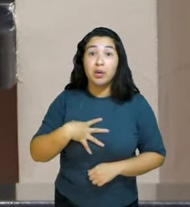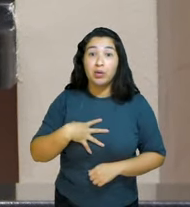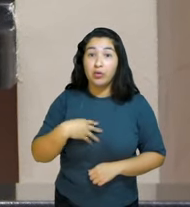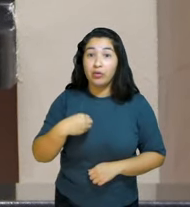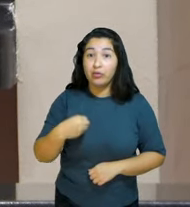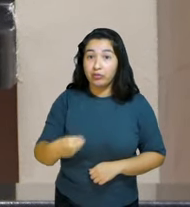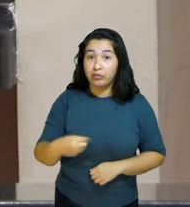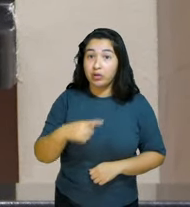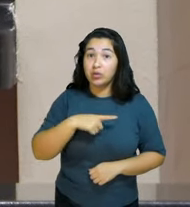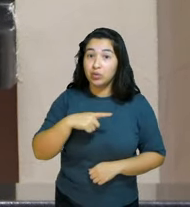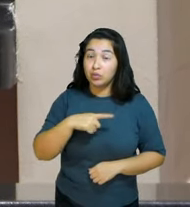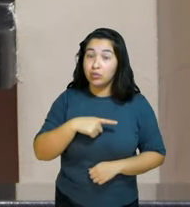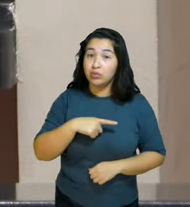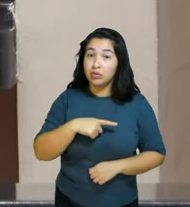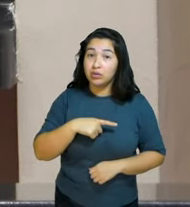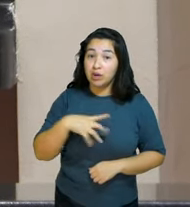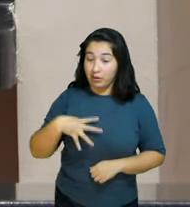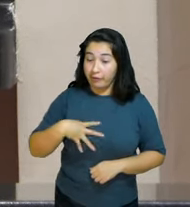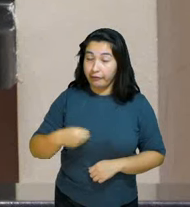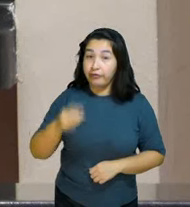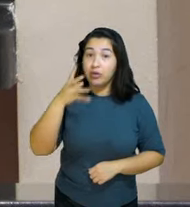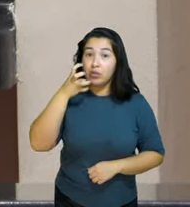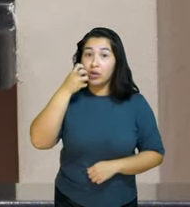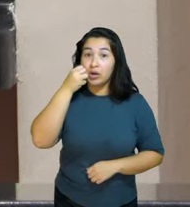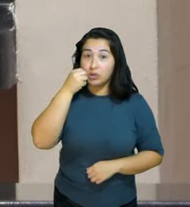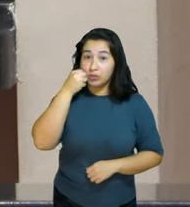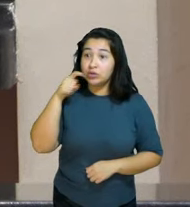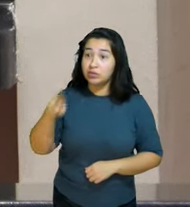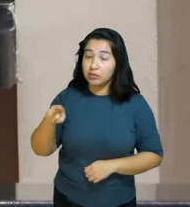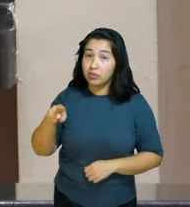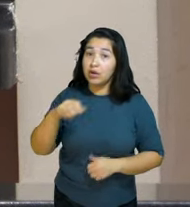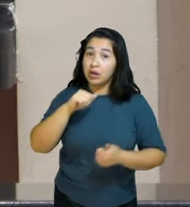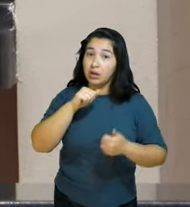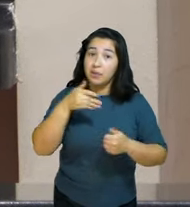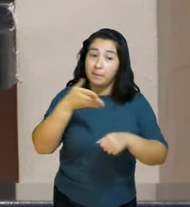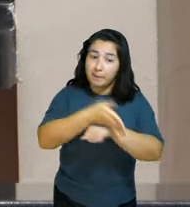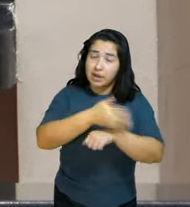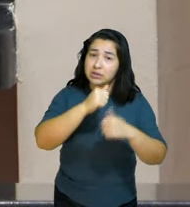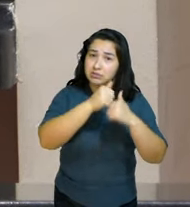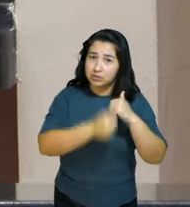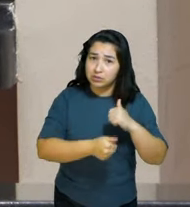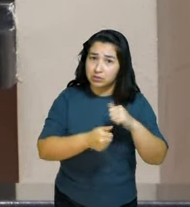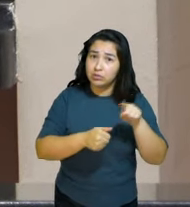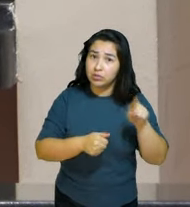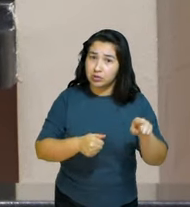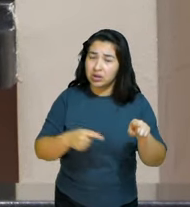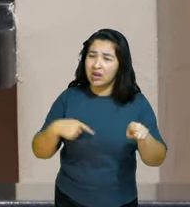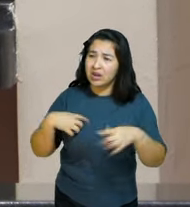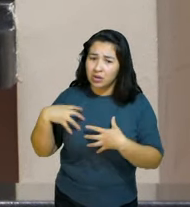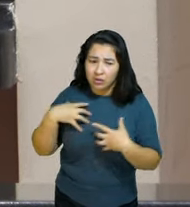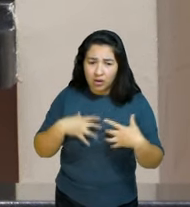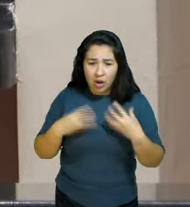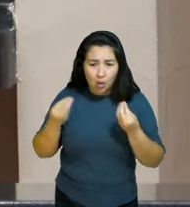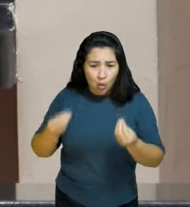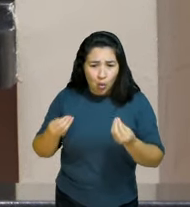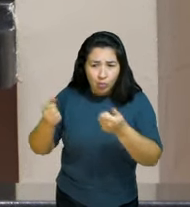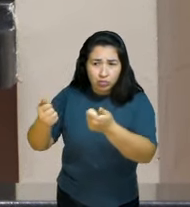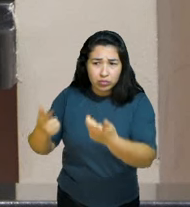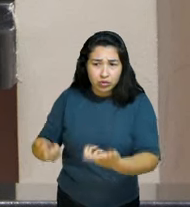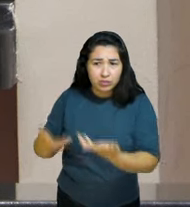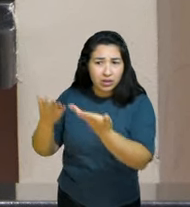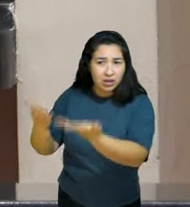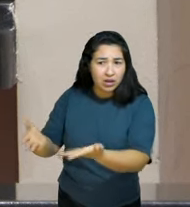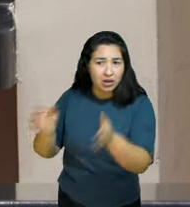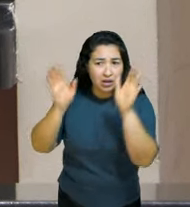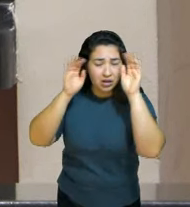que ia competir em 2 provas no atletismo, isso me comoveu muito. E eu sei exatamente o que a senhora está falando, como é que vai explicar para um autista que ele não vai